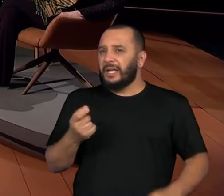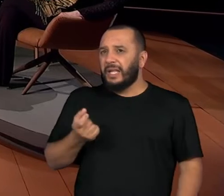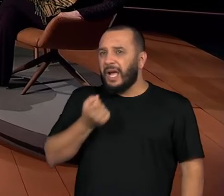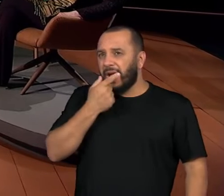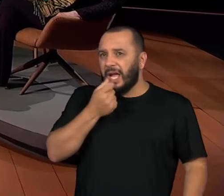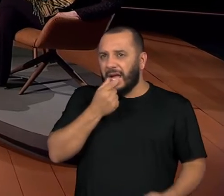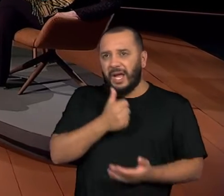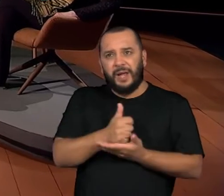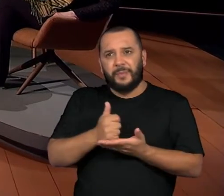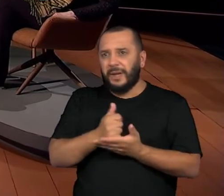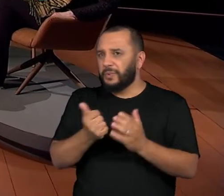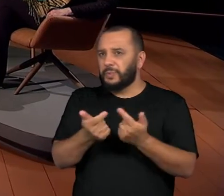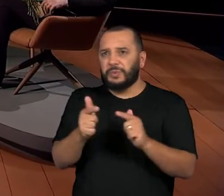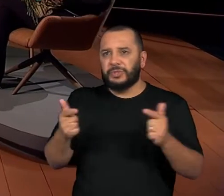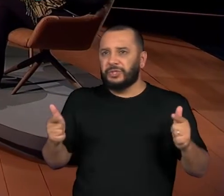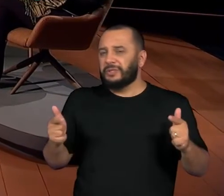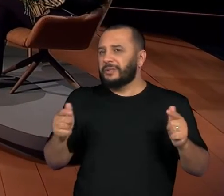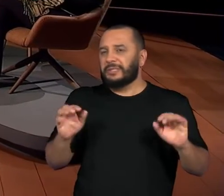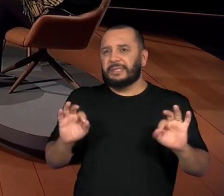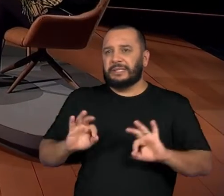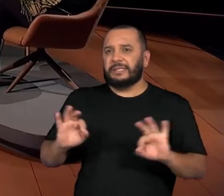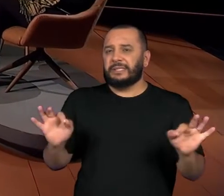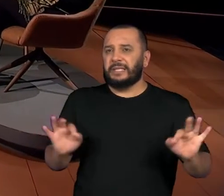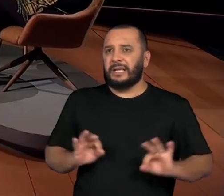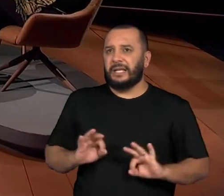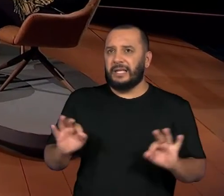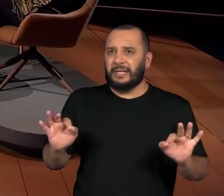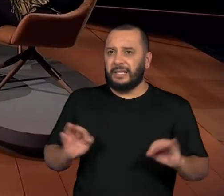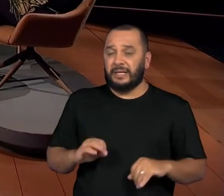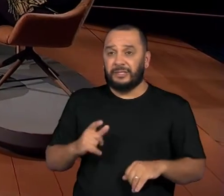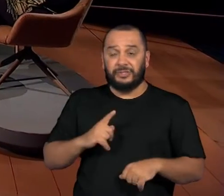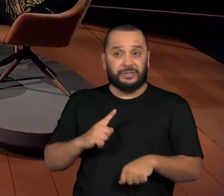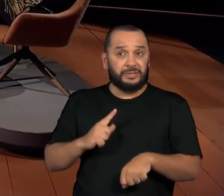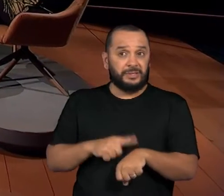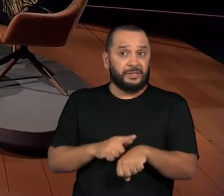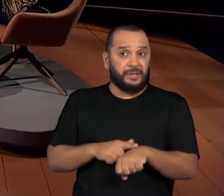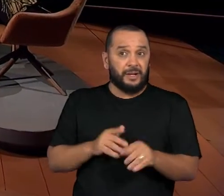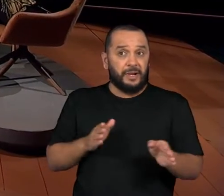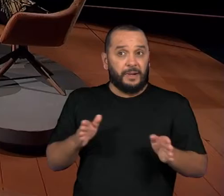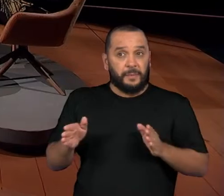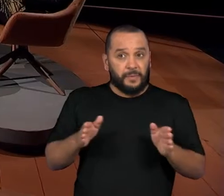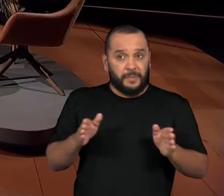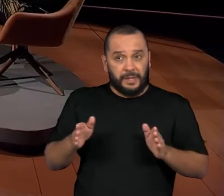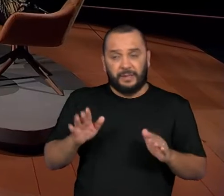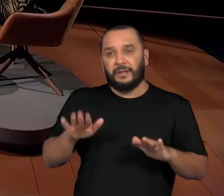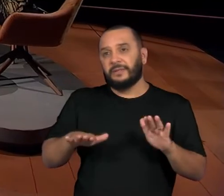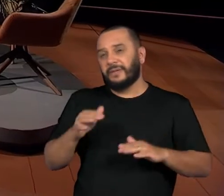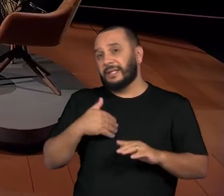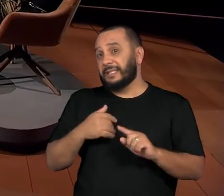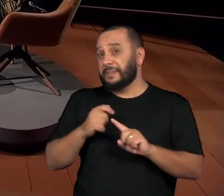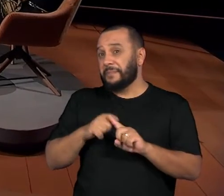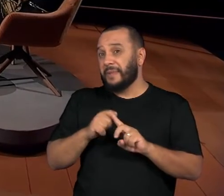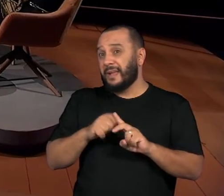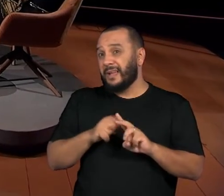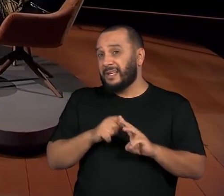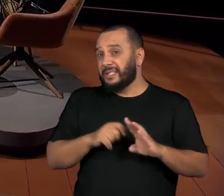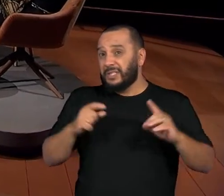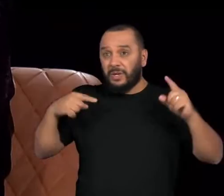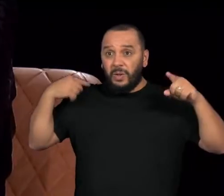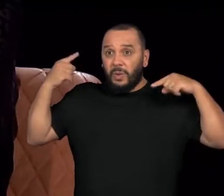de... Então, ela tinha momentos, às vezes meses de loucura, e